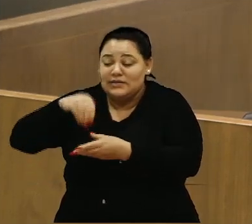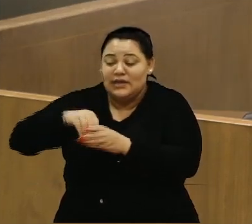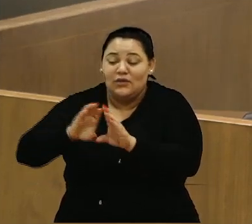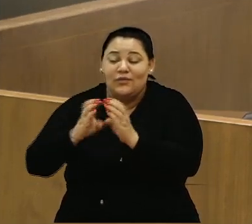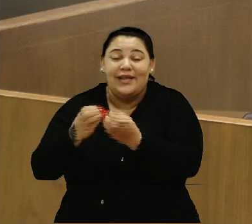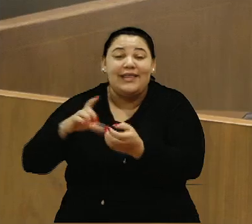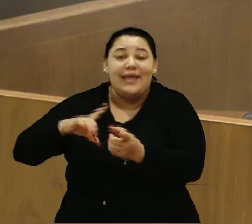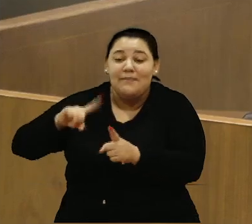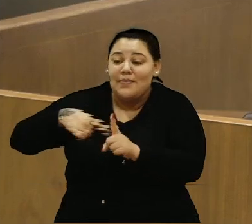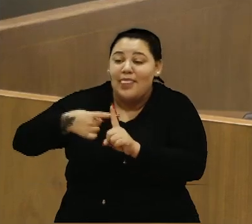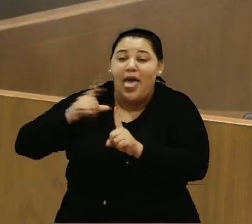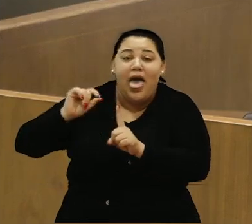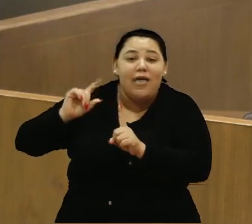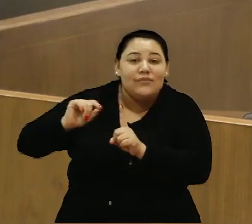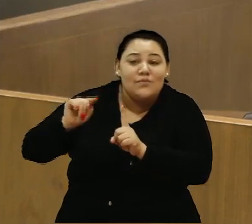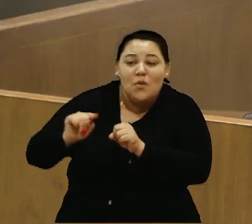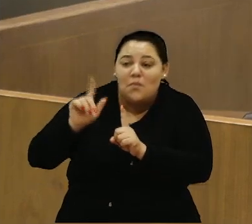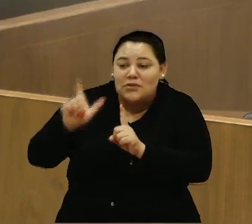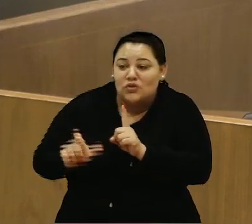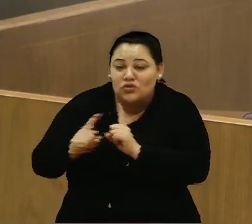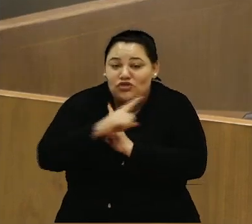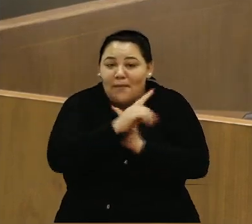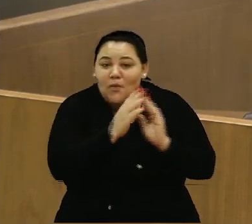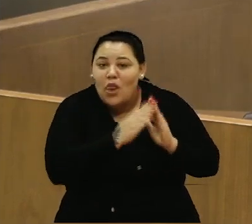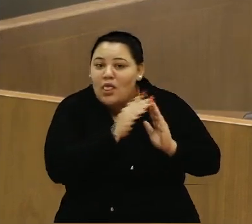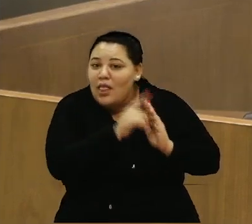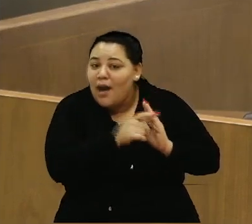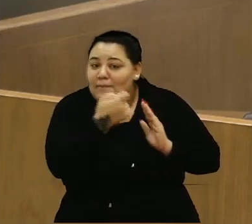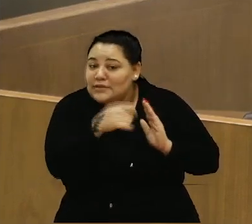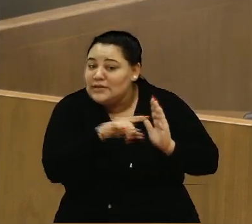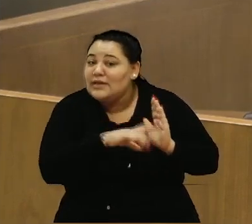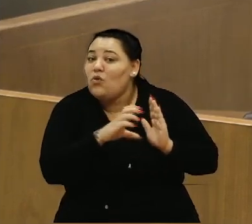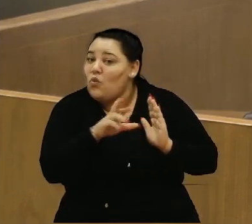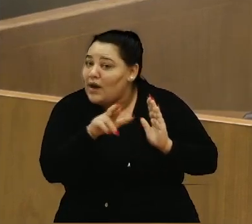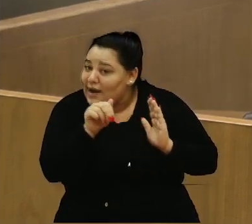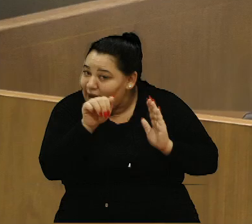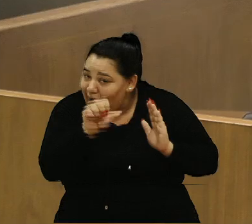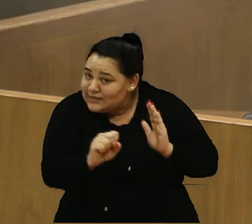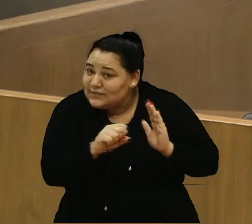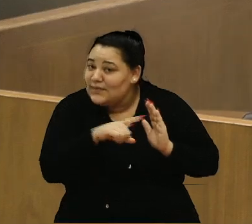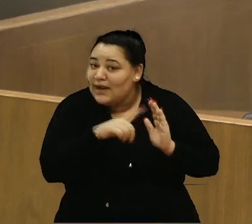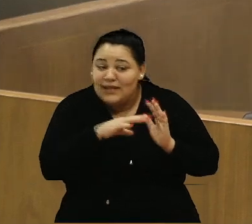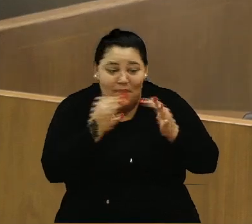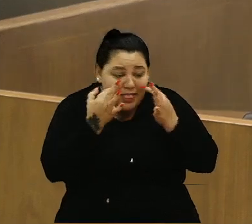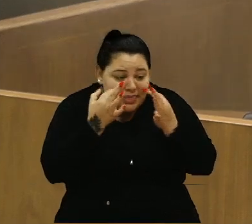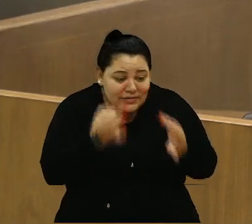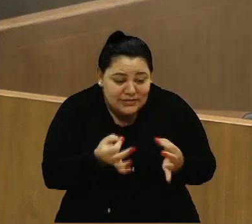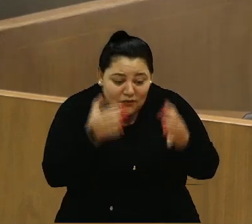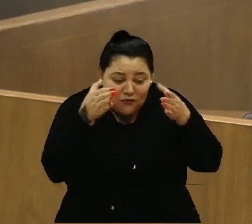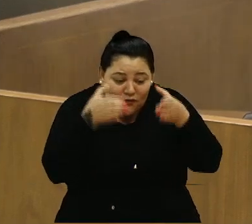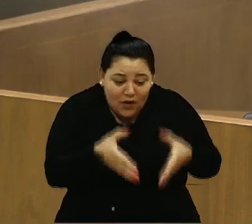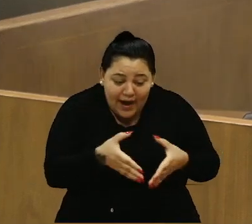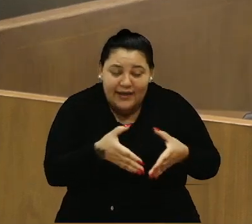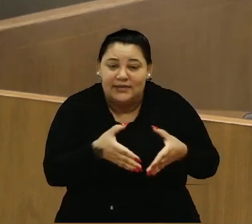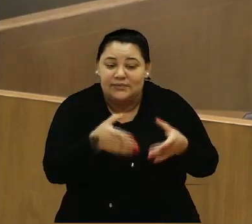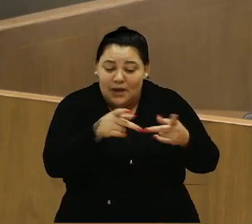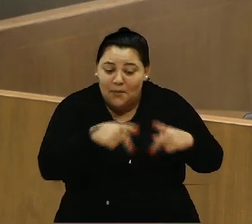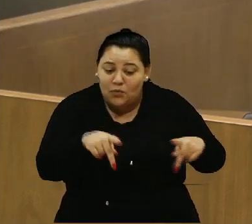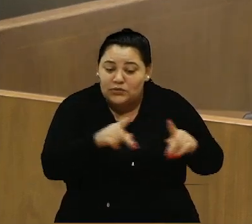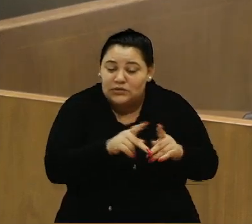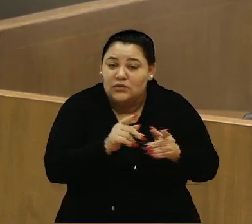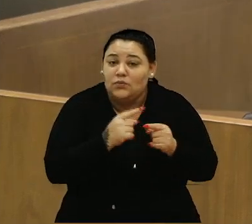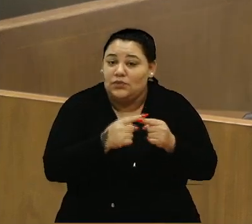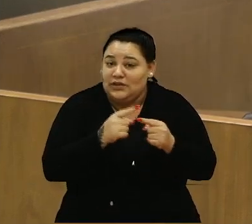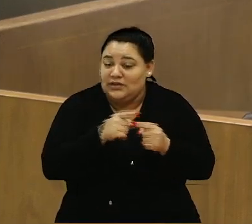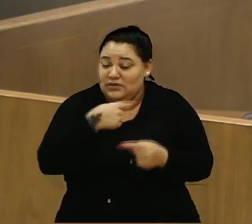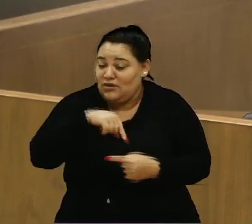moram lá. Então, é suficiente para ter um CRAS e teria que ter para que tivesse um olhar específico para aquela população. Porque se nós não pensarmos